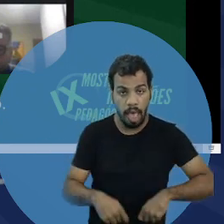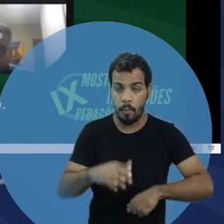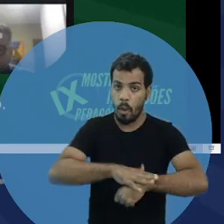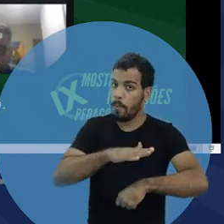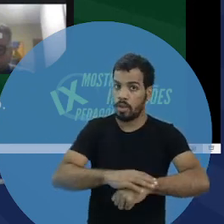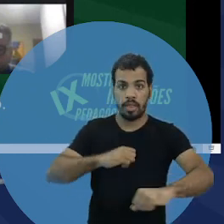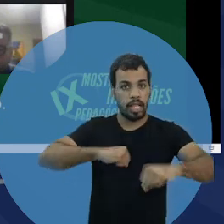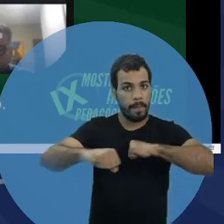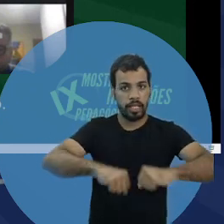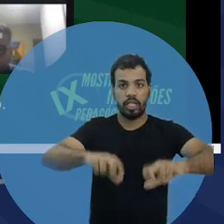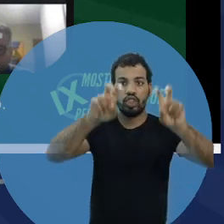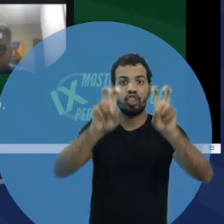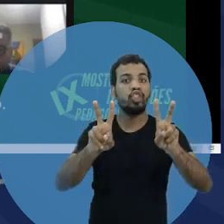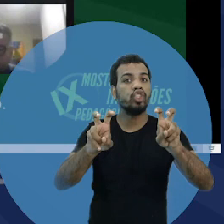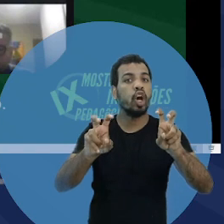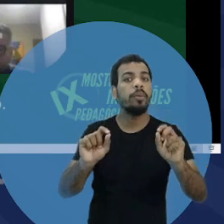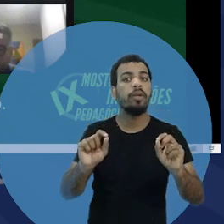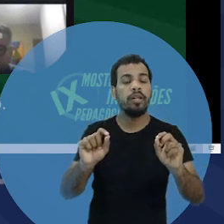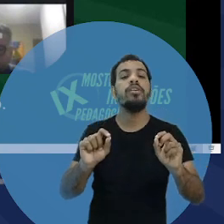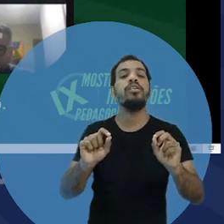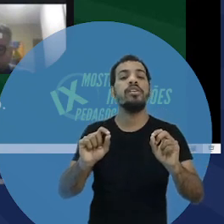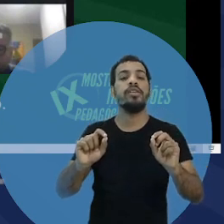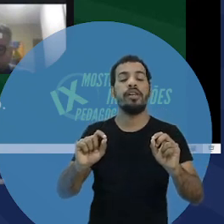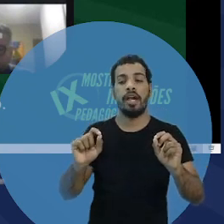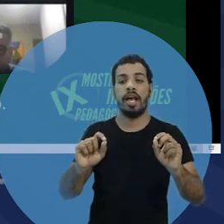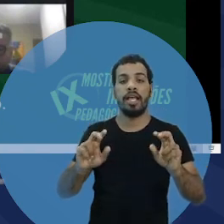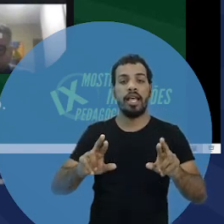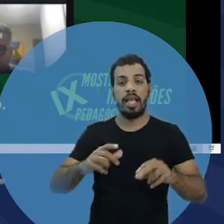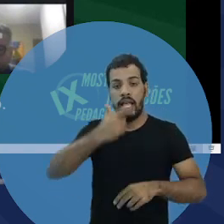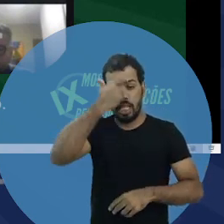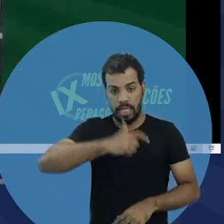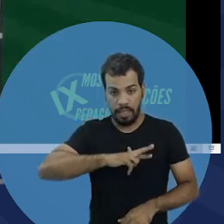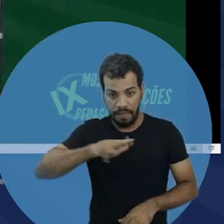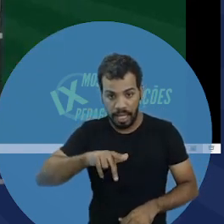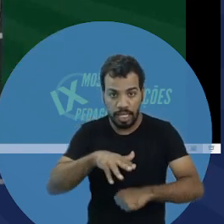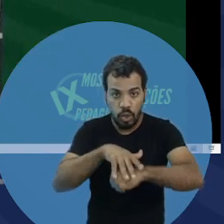questão da diferença não é doença.